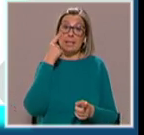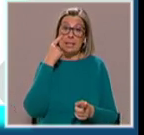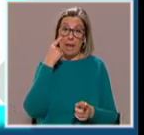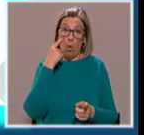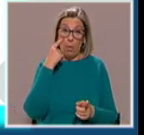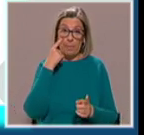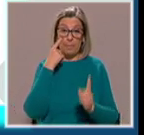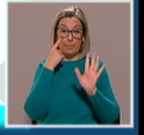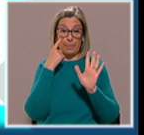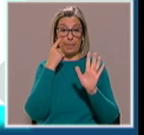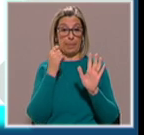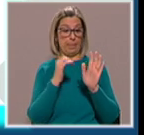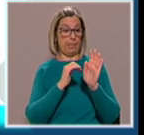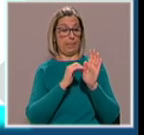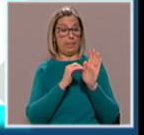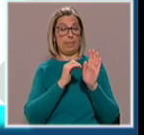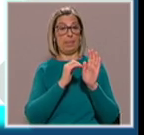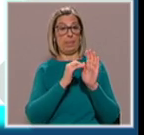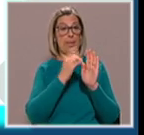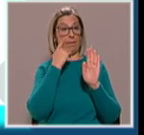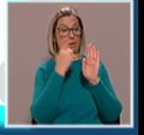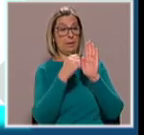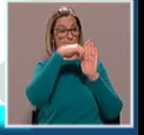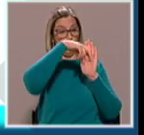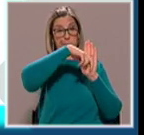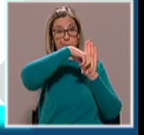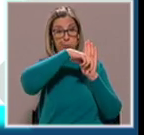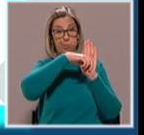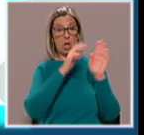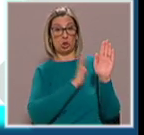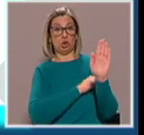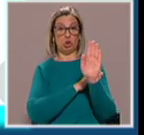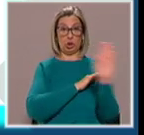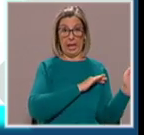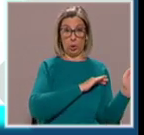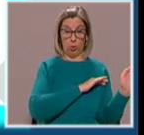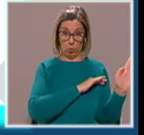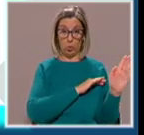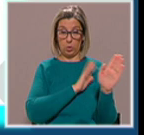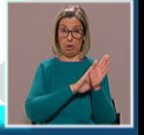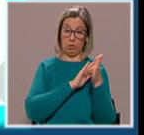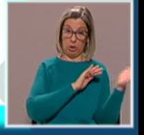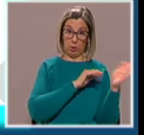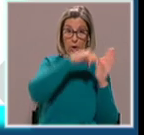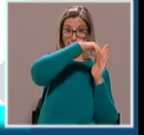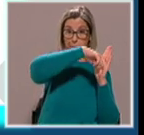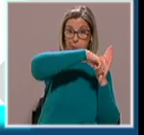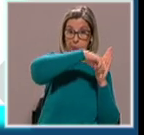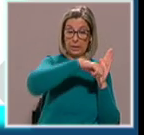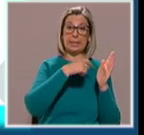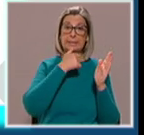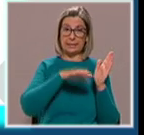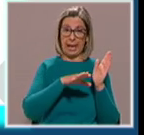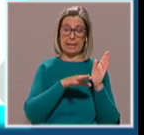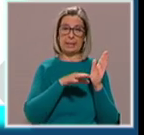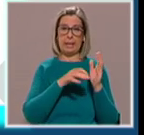esquerdo, o miocárdio na zona do ventrículo esquerdo é mais espesso que no ventrículo direito. Isto porquê? Porque o sangue que está no interior do ventrículo esquerdo vai percorrer uma